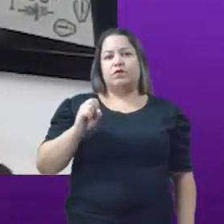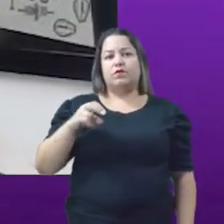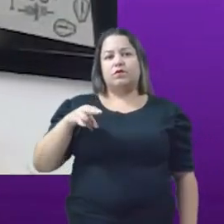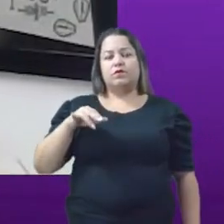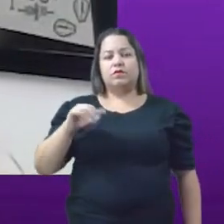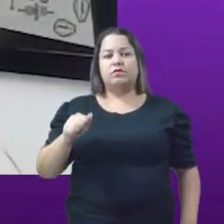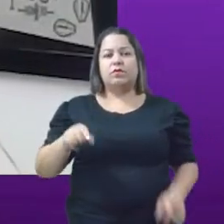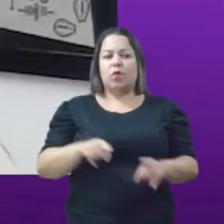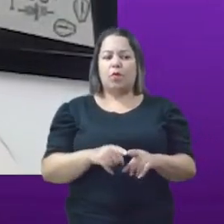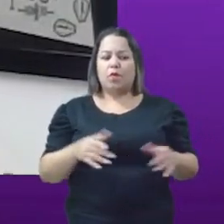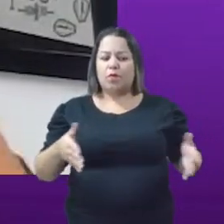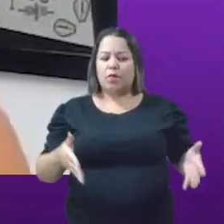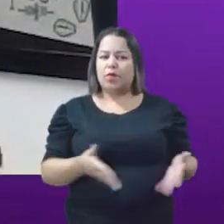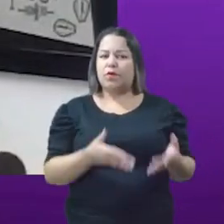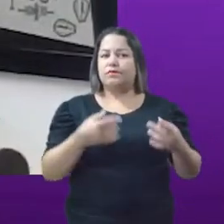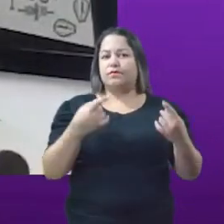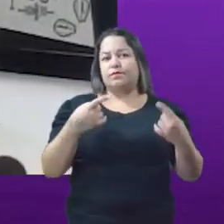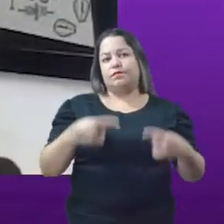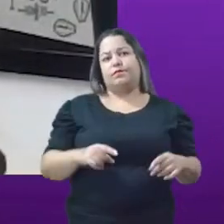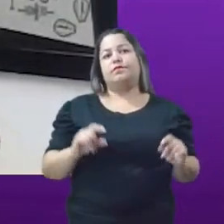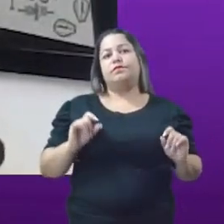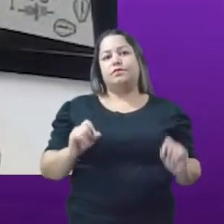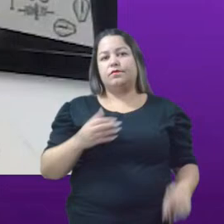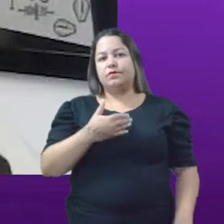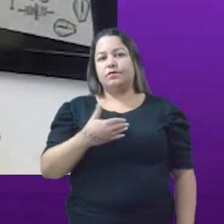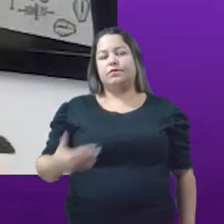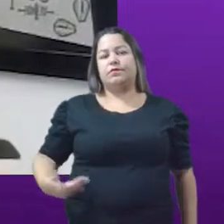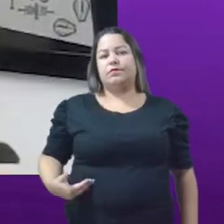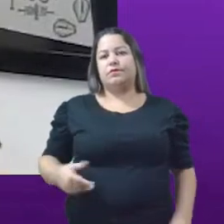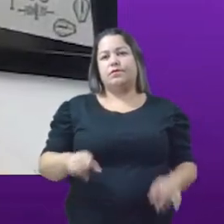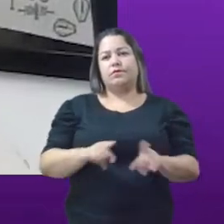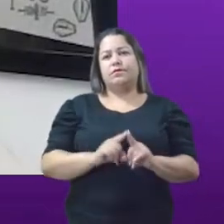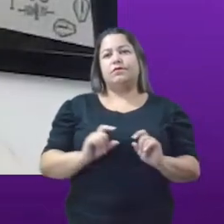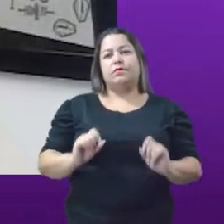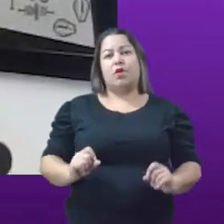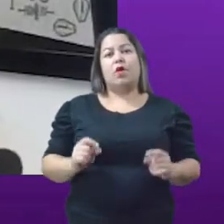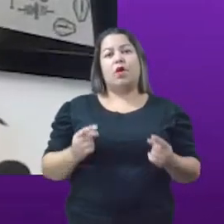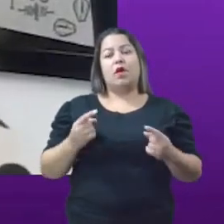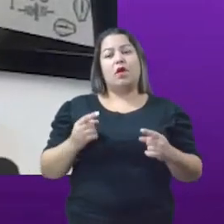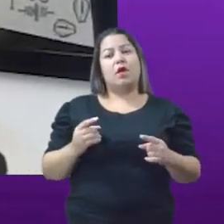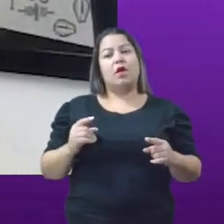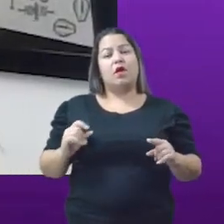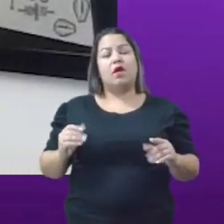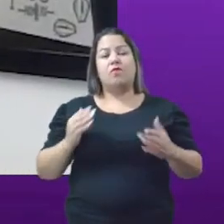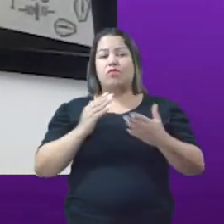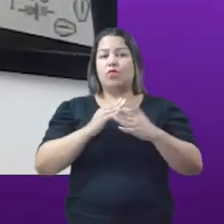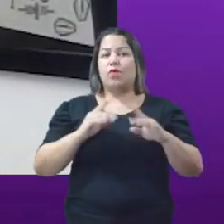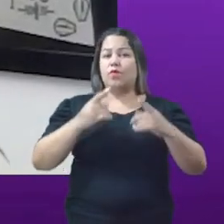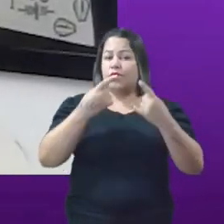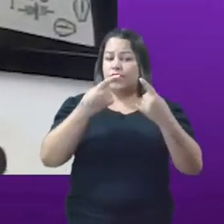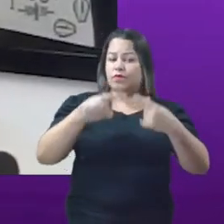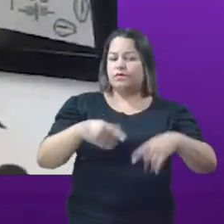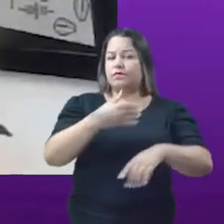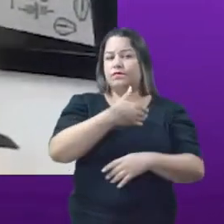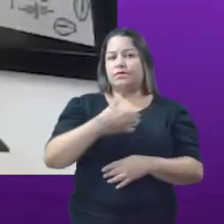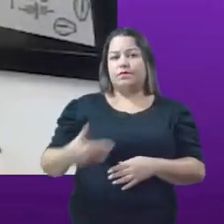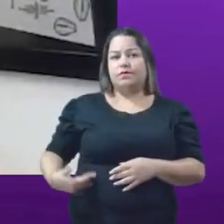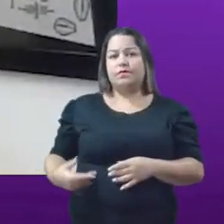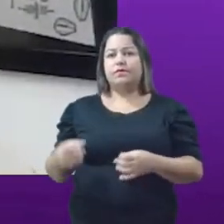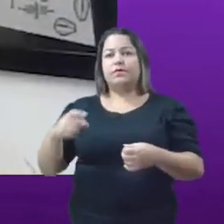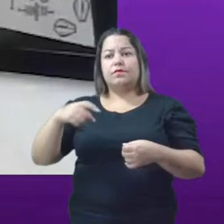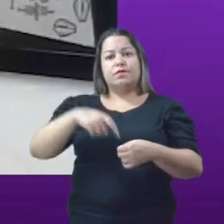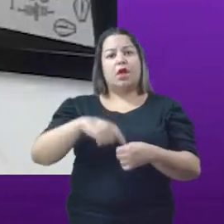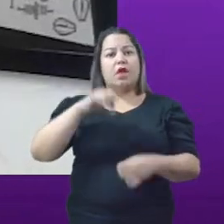promovem políticas públicas, aliás, que desconstroem políticas públicas voltadas para a emancipação